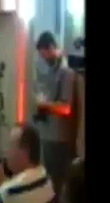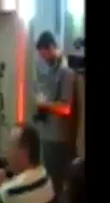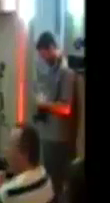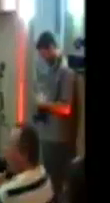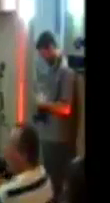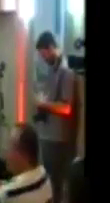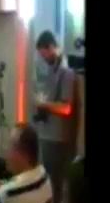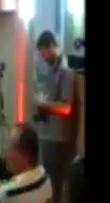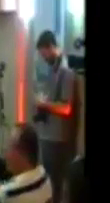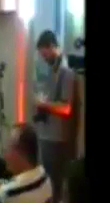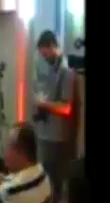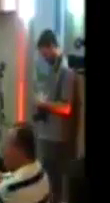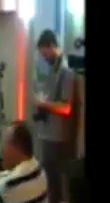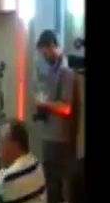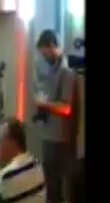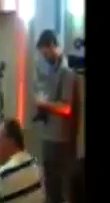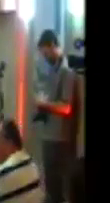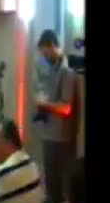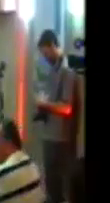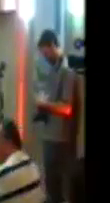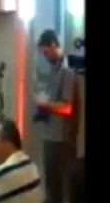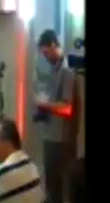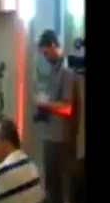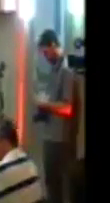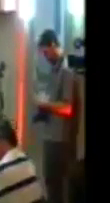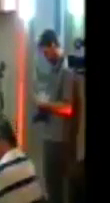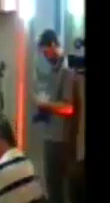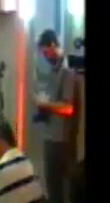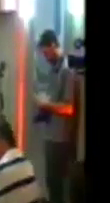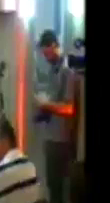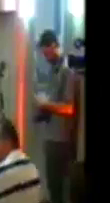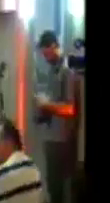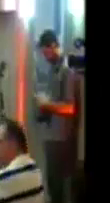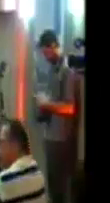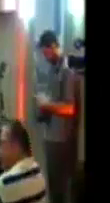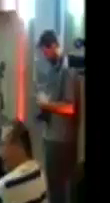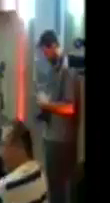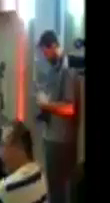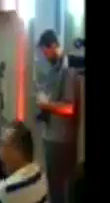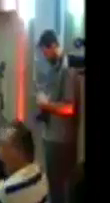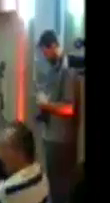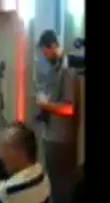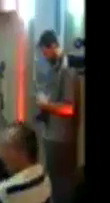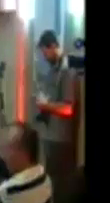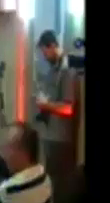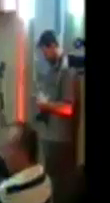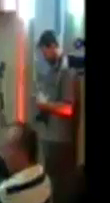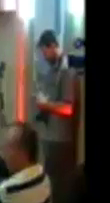Thank you.